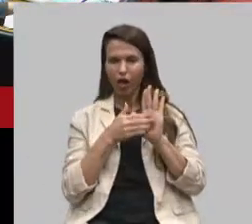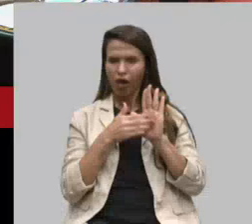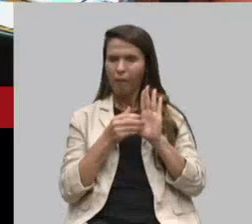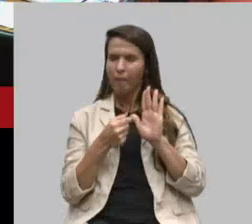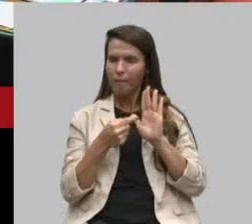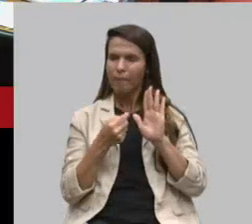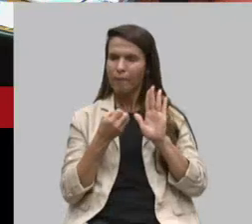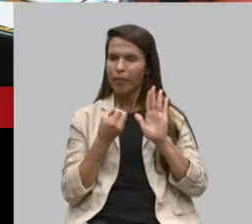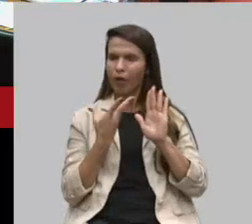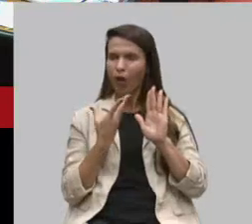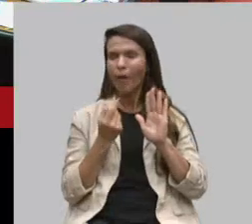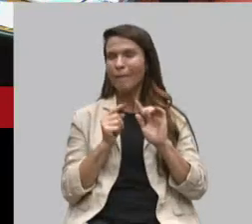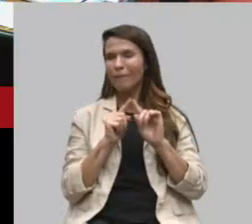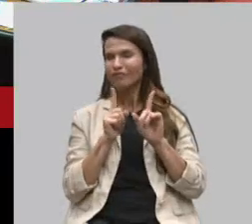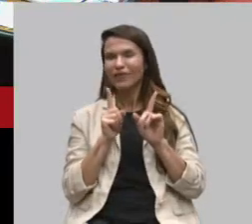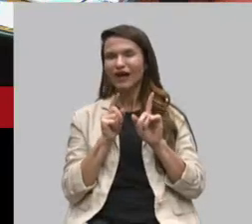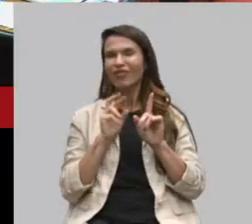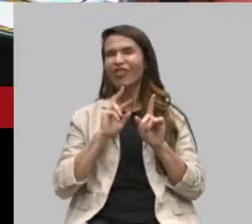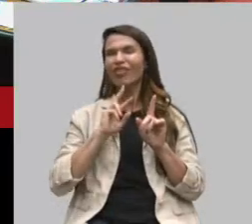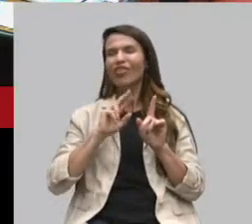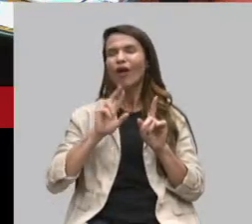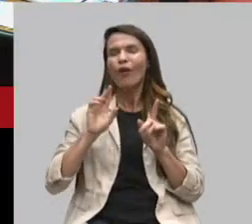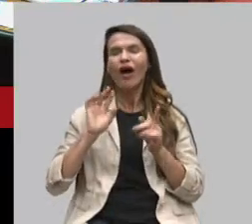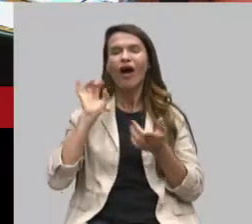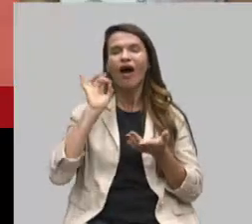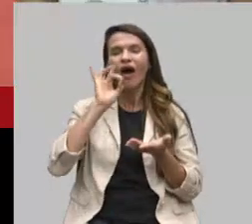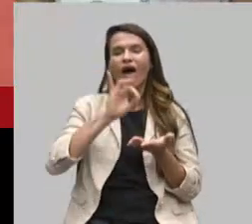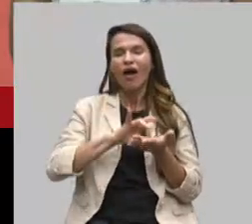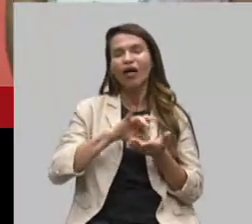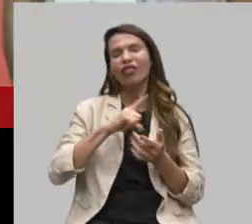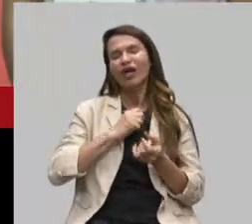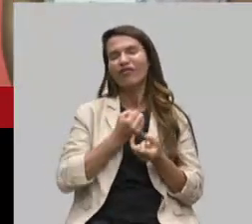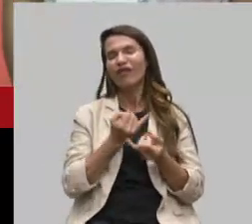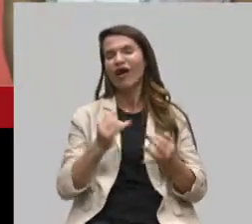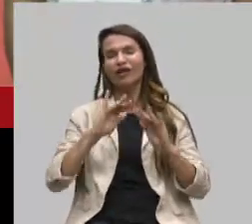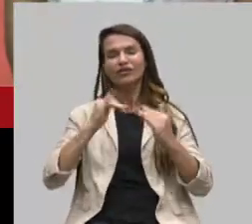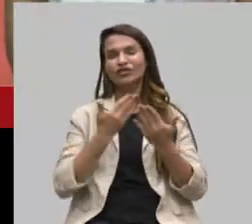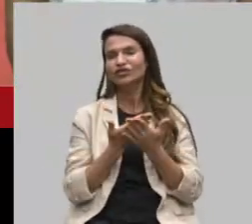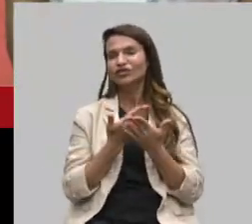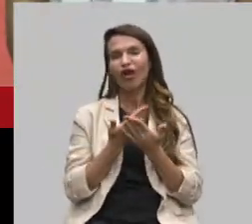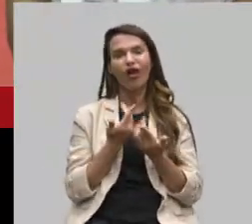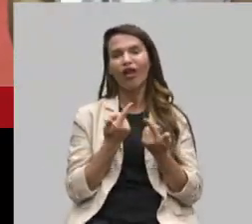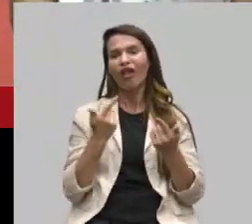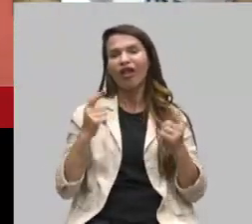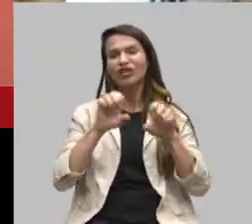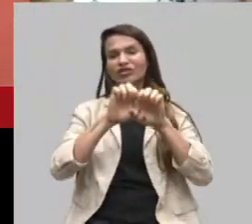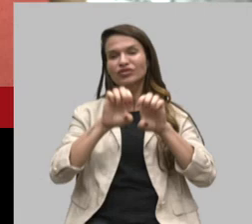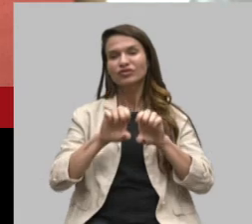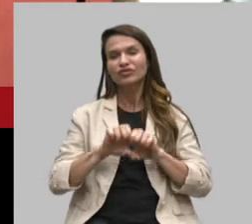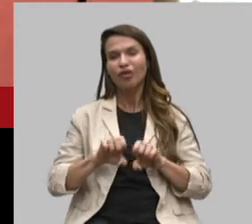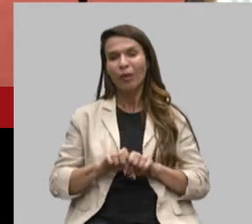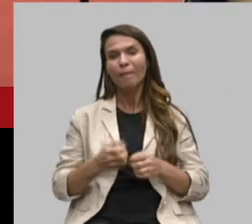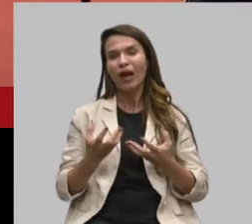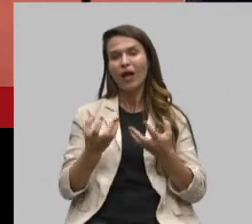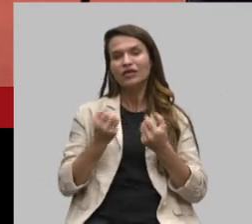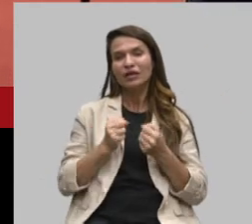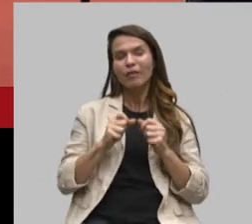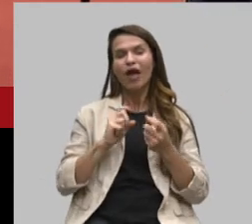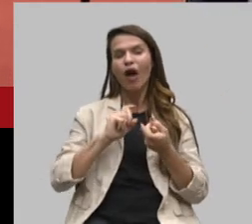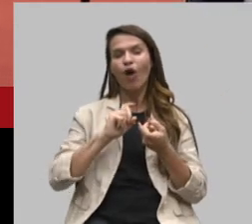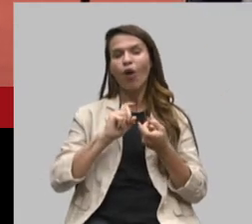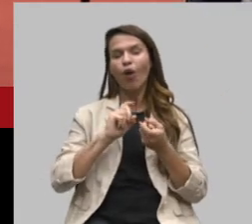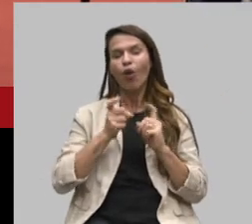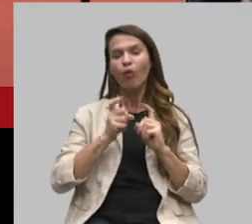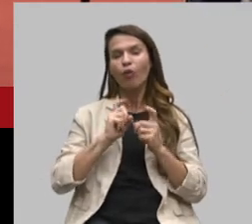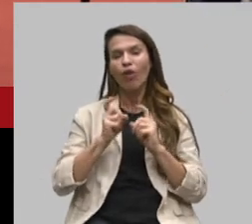viável nem realista Até porque temos muitas escolas que não tem a infraestrutura necessária para receber computadores de alta qualidade a